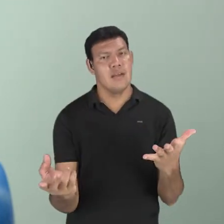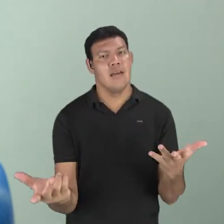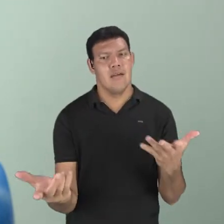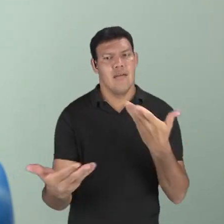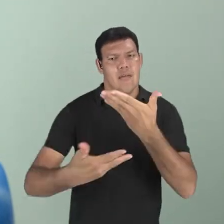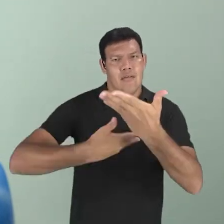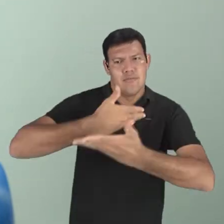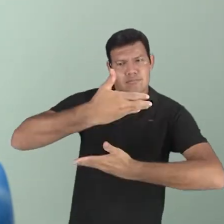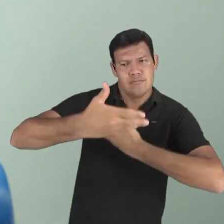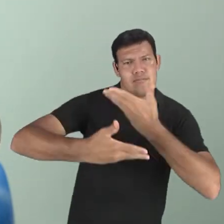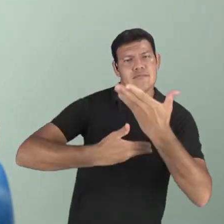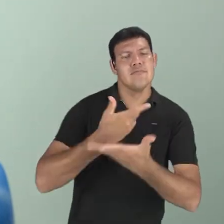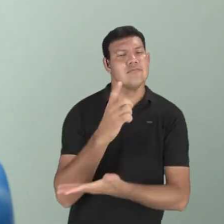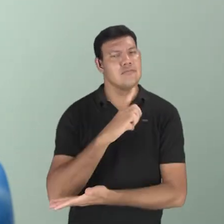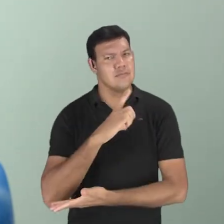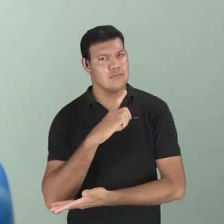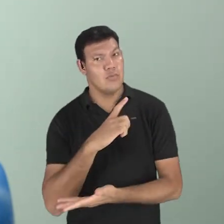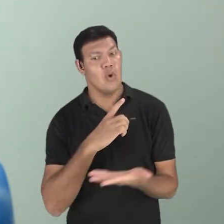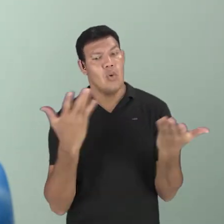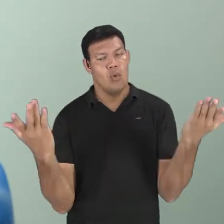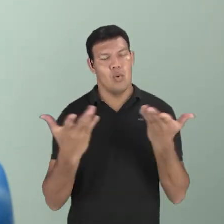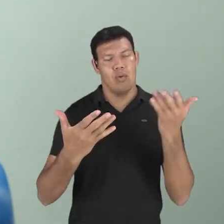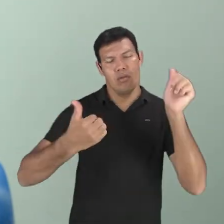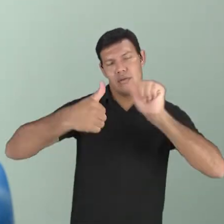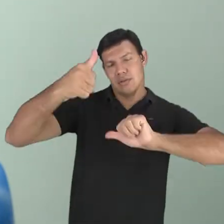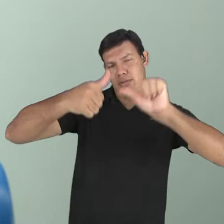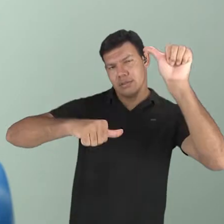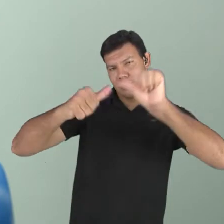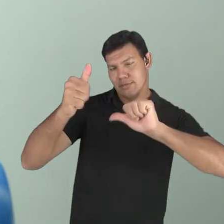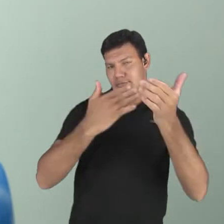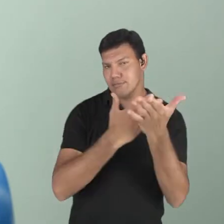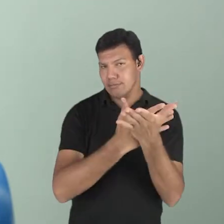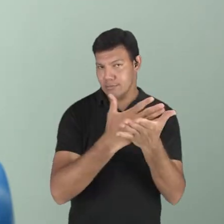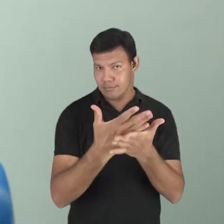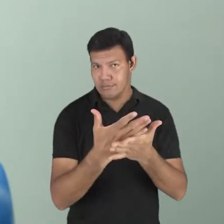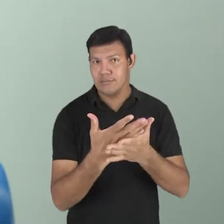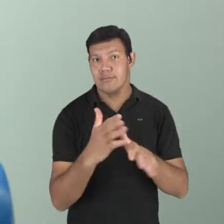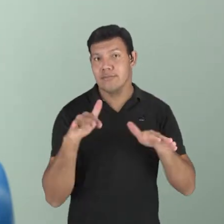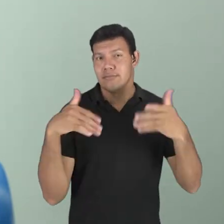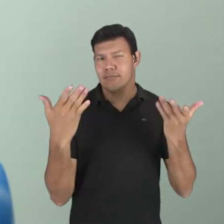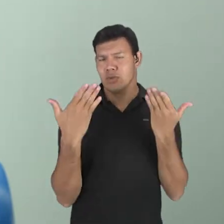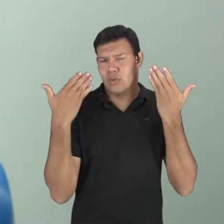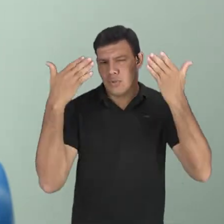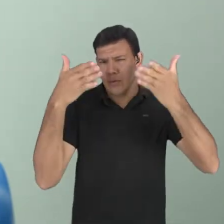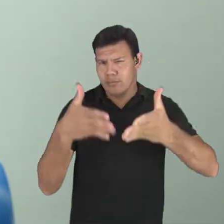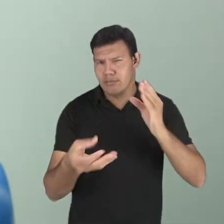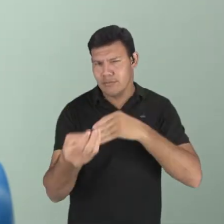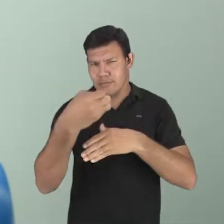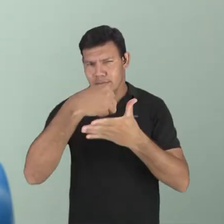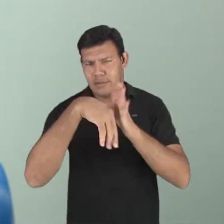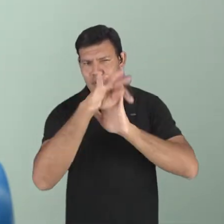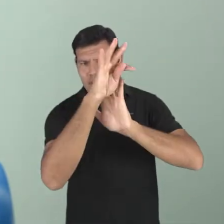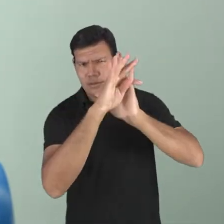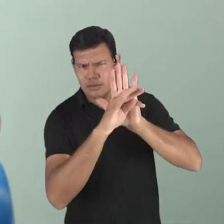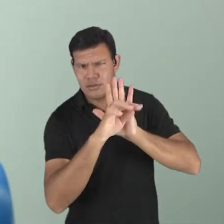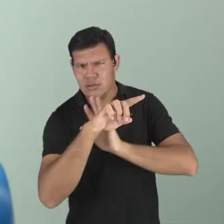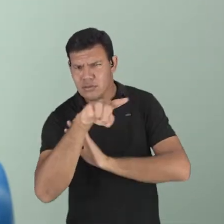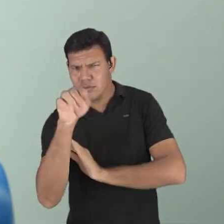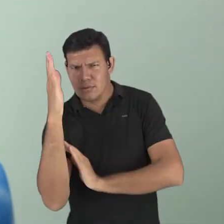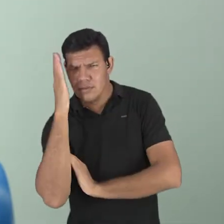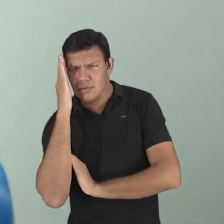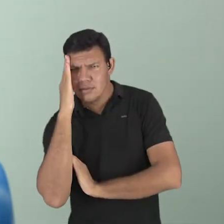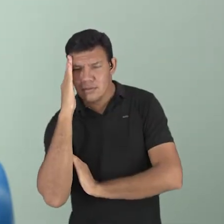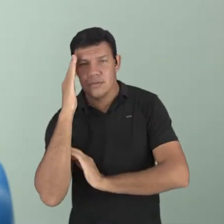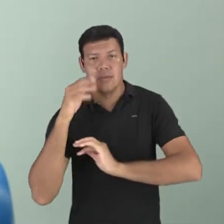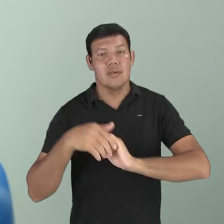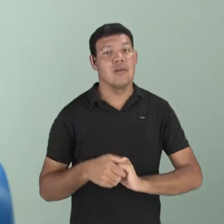com as outras. E nós vamos analisar tudo isso a partir de agora. Mas falando em ideia central de um texto, você sabe o que é